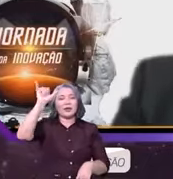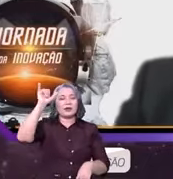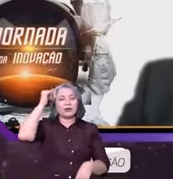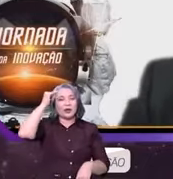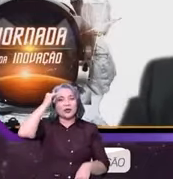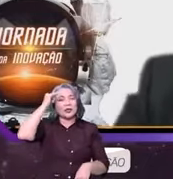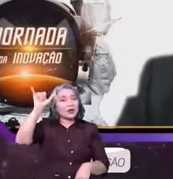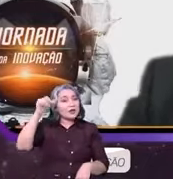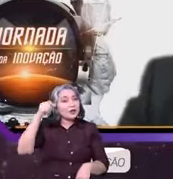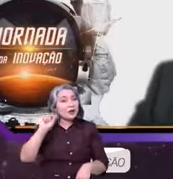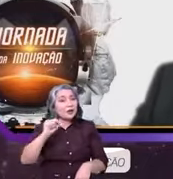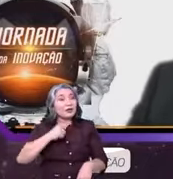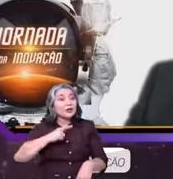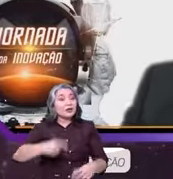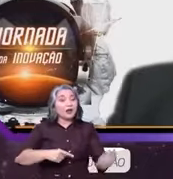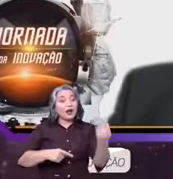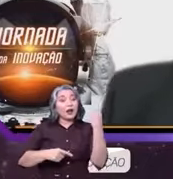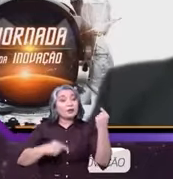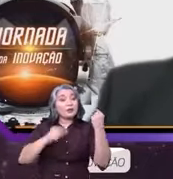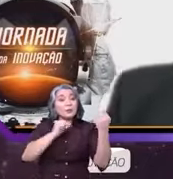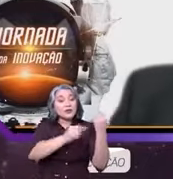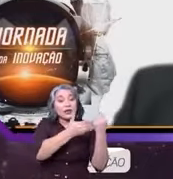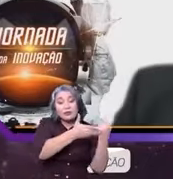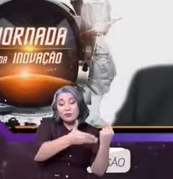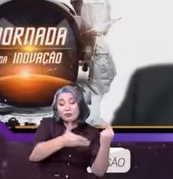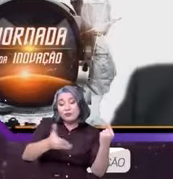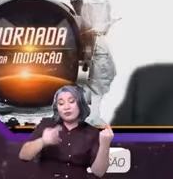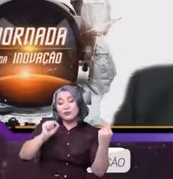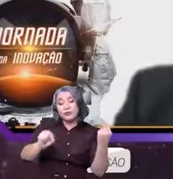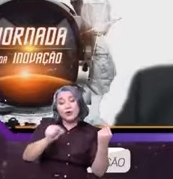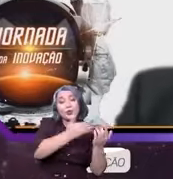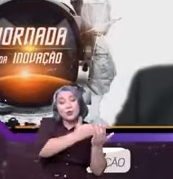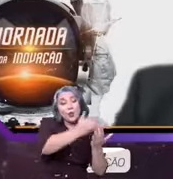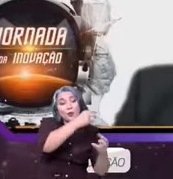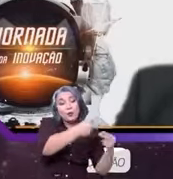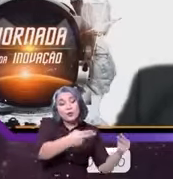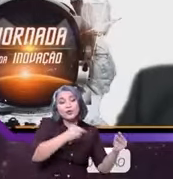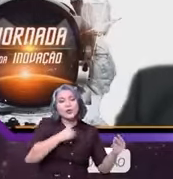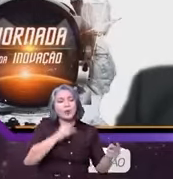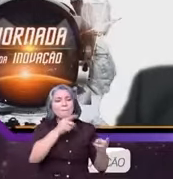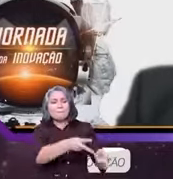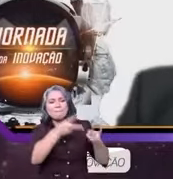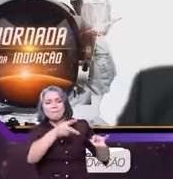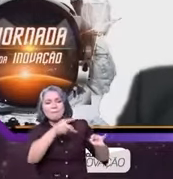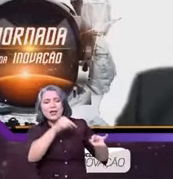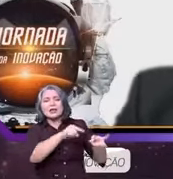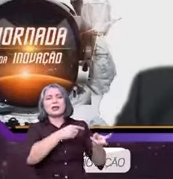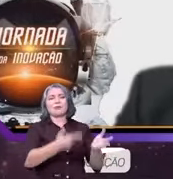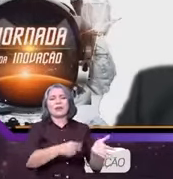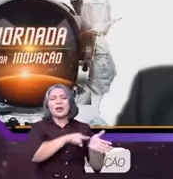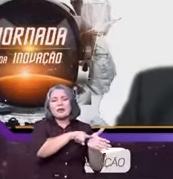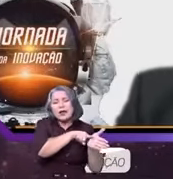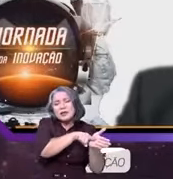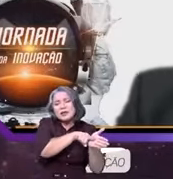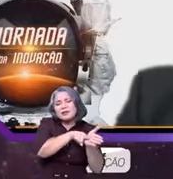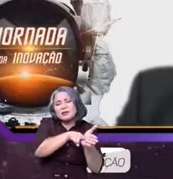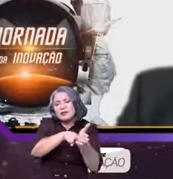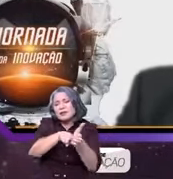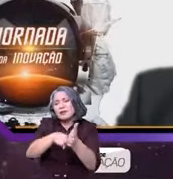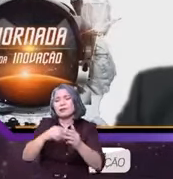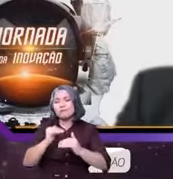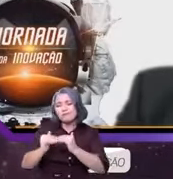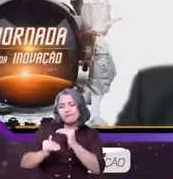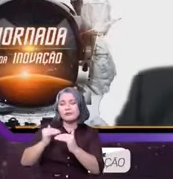Porque a realidade modificou durante essa transição daquele produto. Eu identificar essas mudanças no meio do caminho. Então, o produto